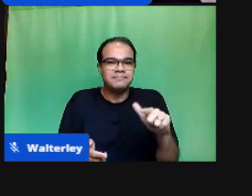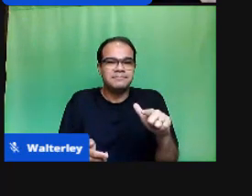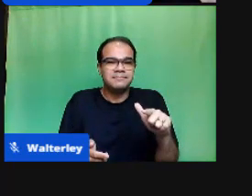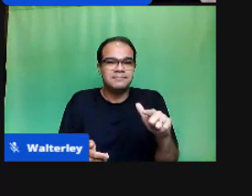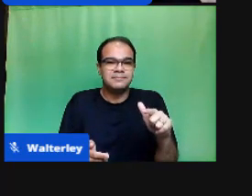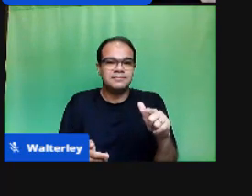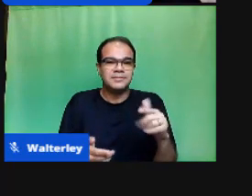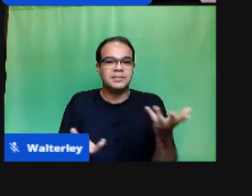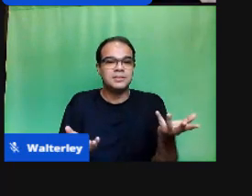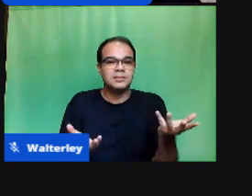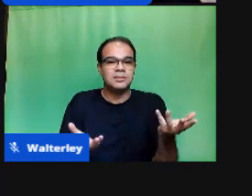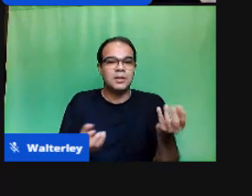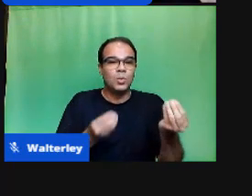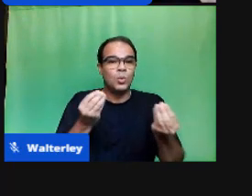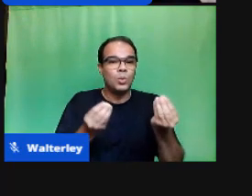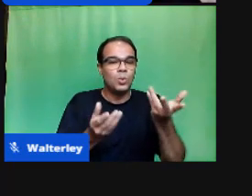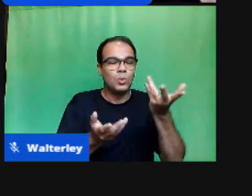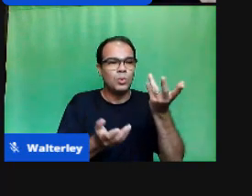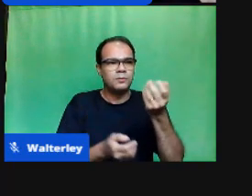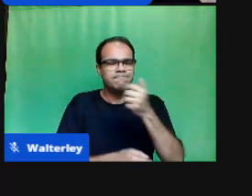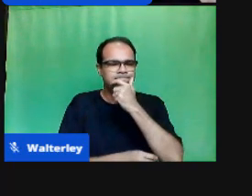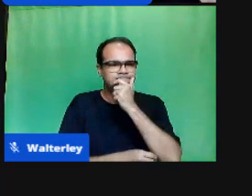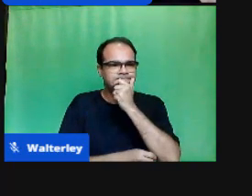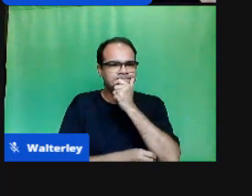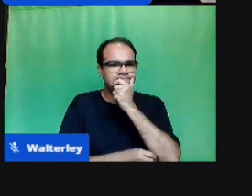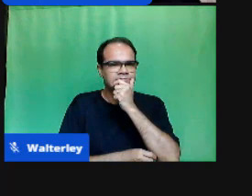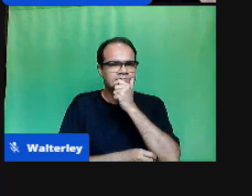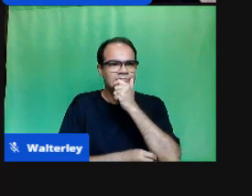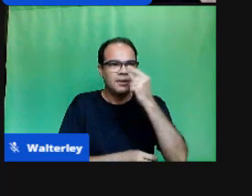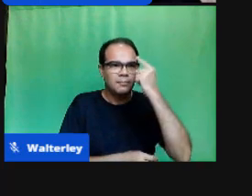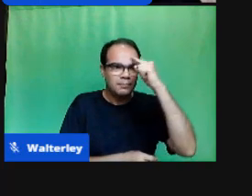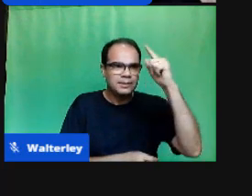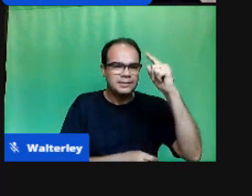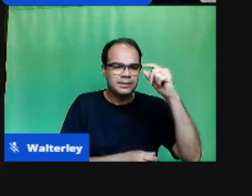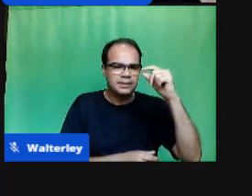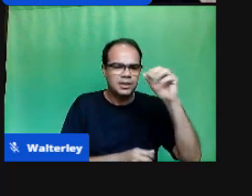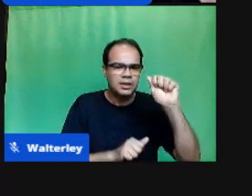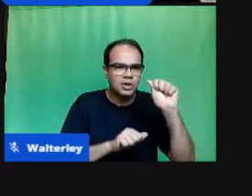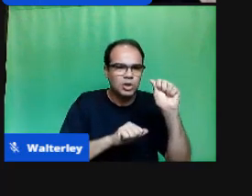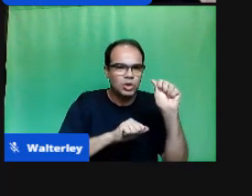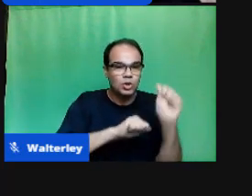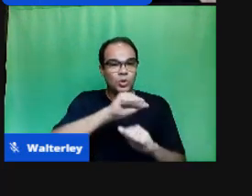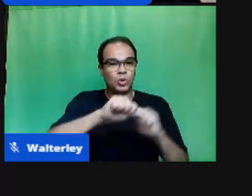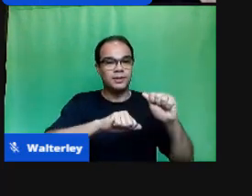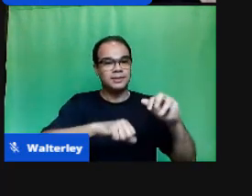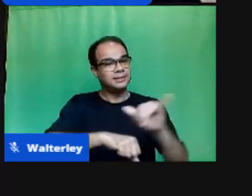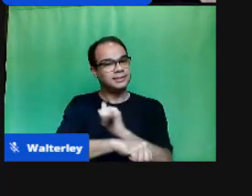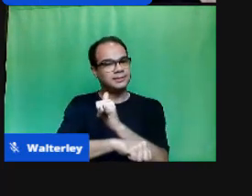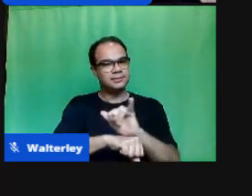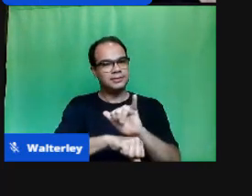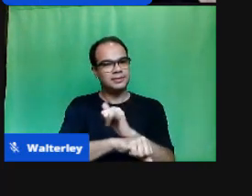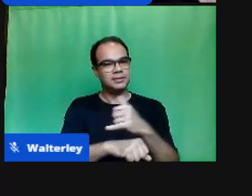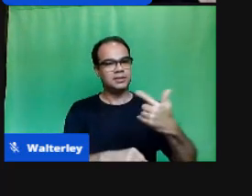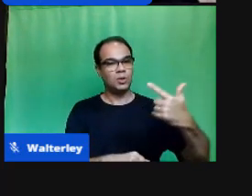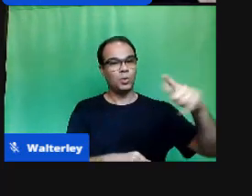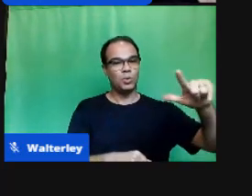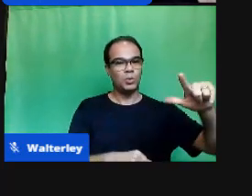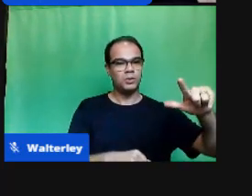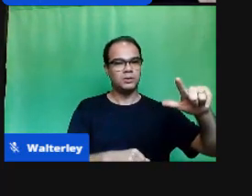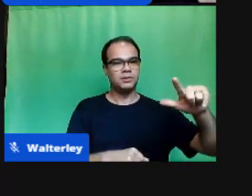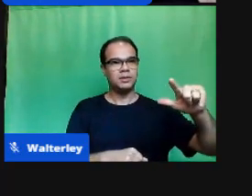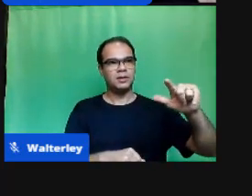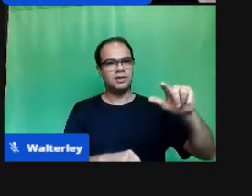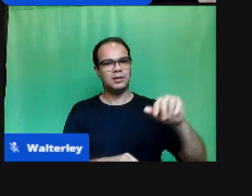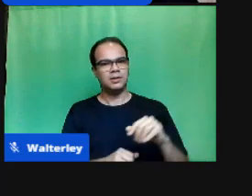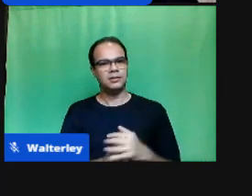vamos usar a nossa um pouquinho, né? Um pouquinho a criatividade e montar talvez uns